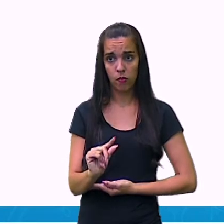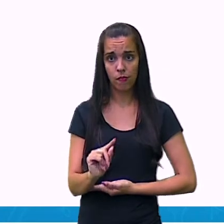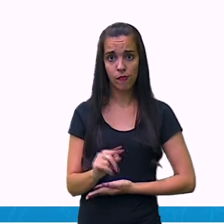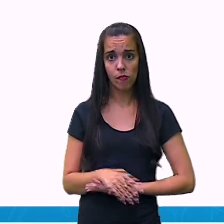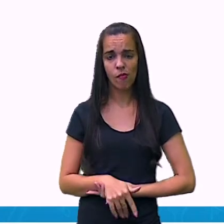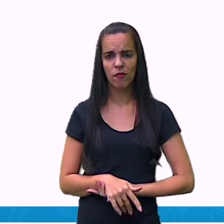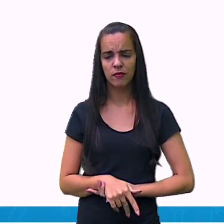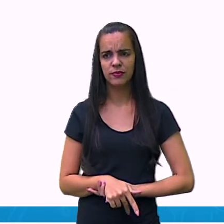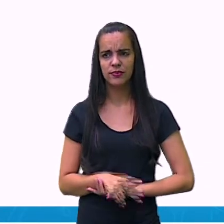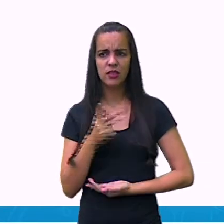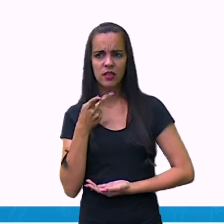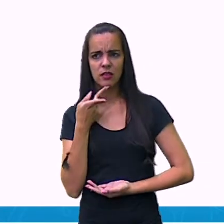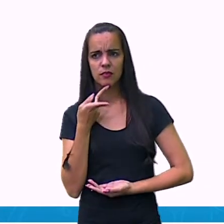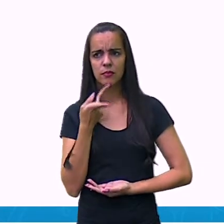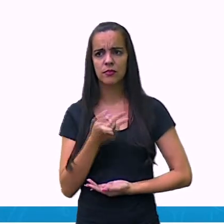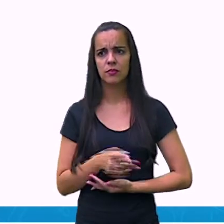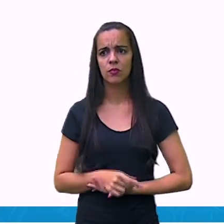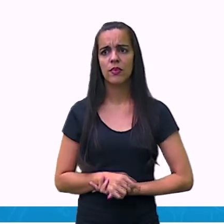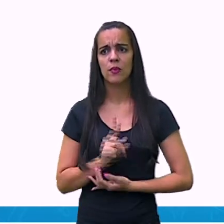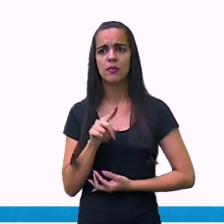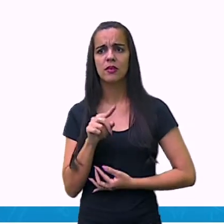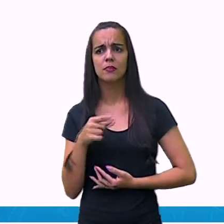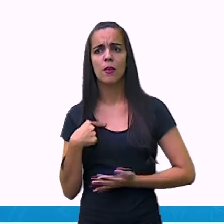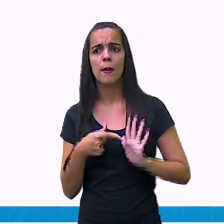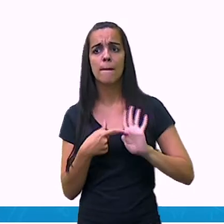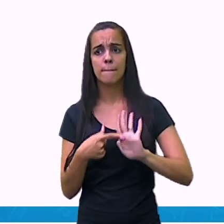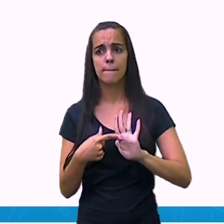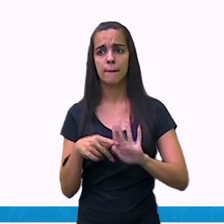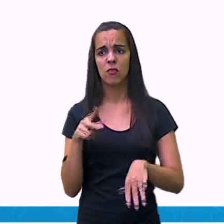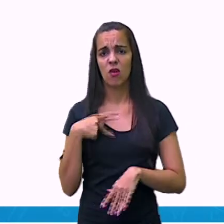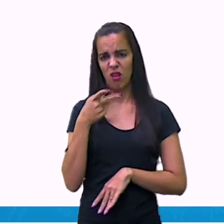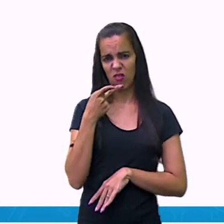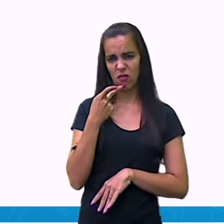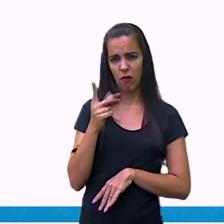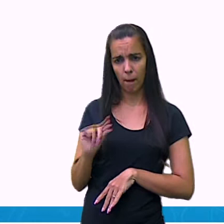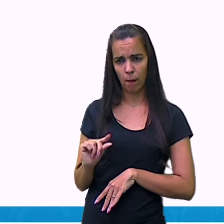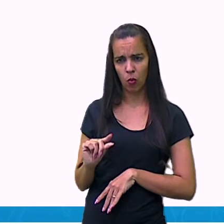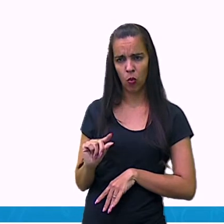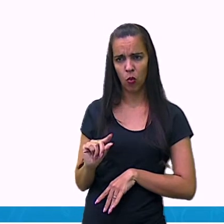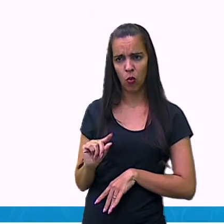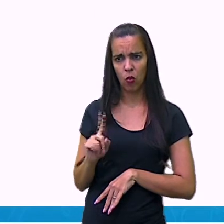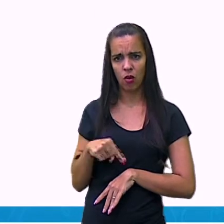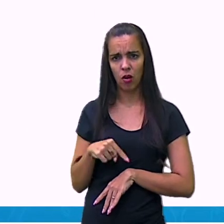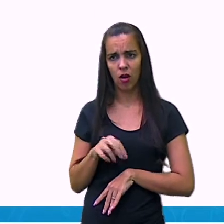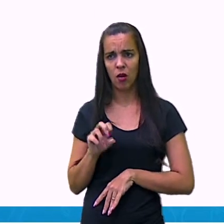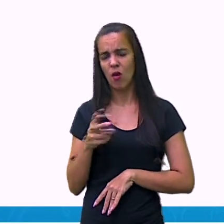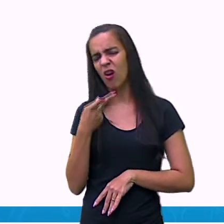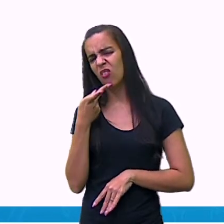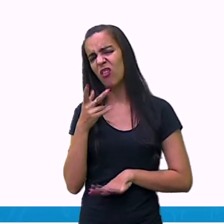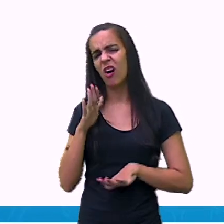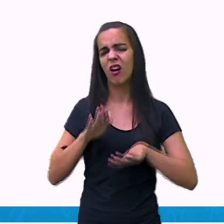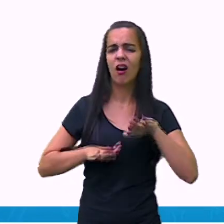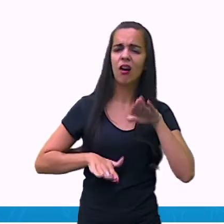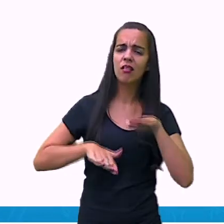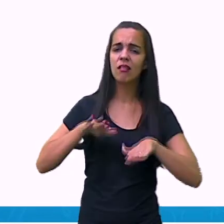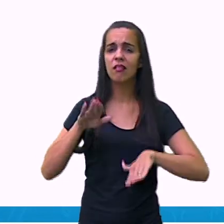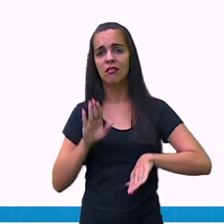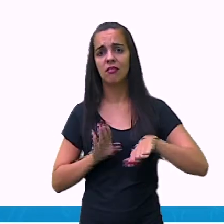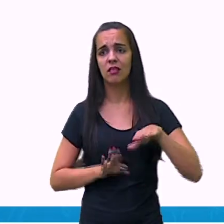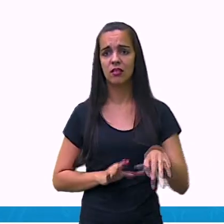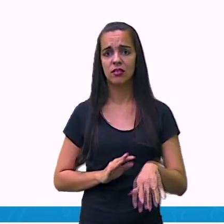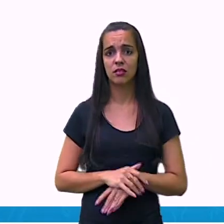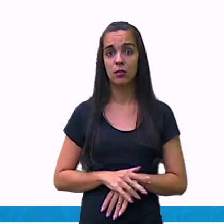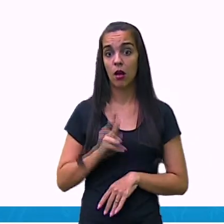cotovelos. Essa expressão é o mesmo que falar pouco, falar raramente ou